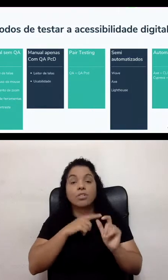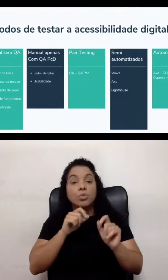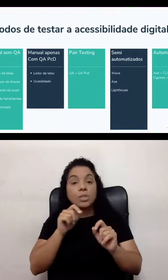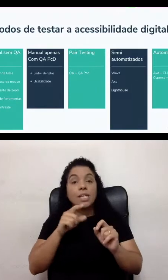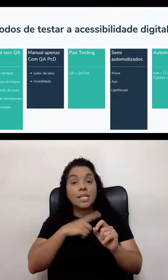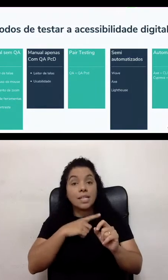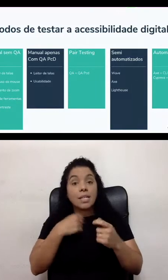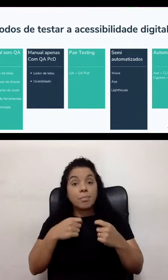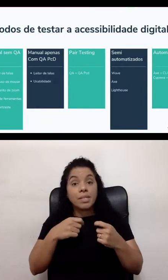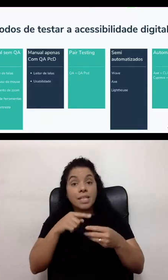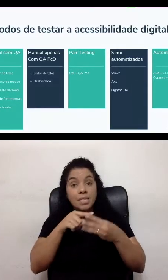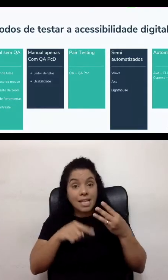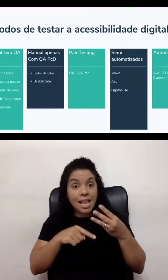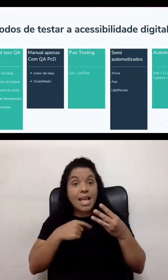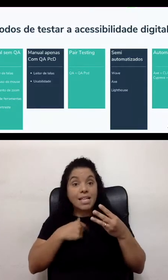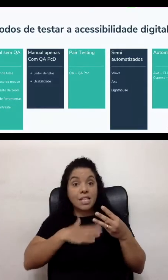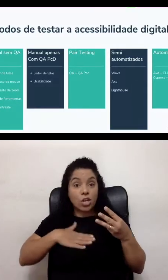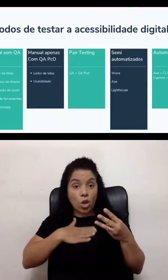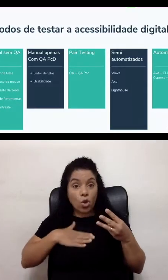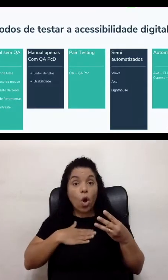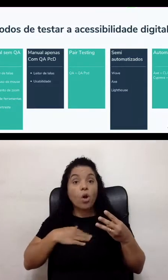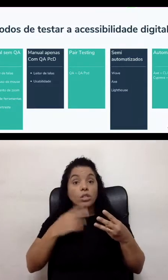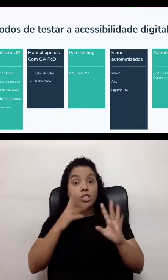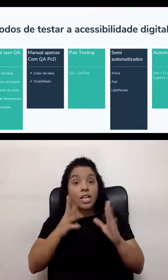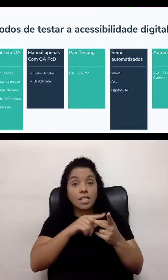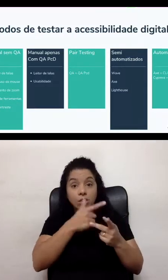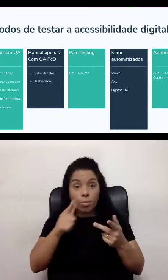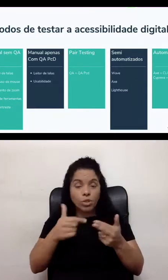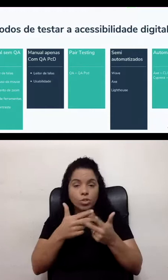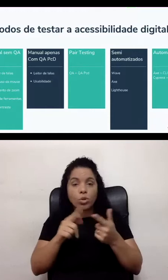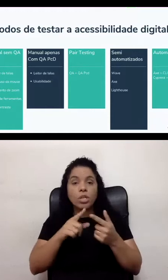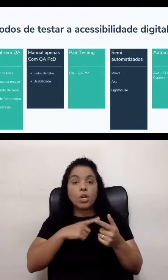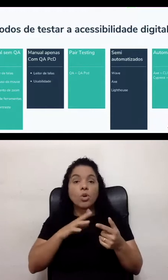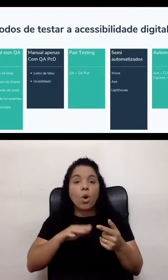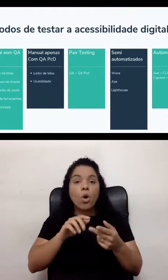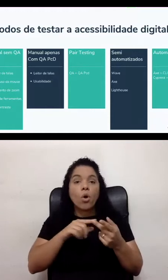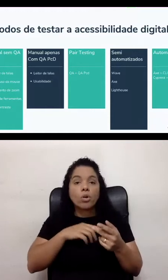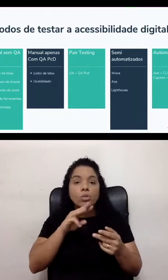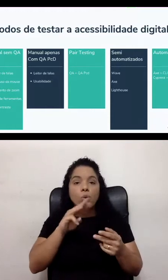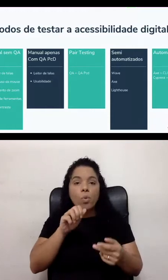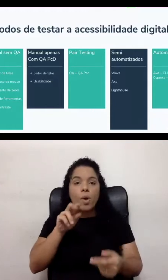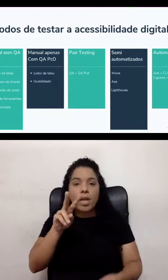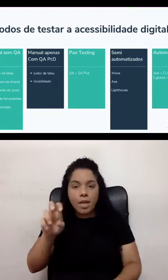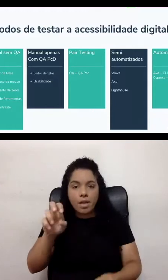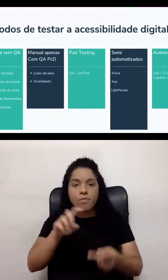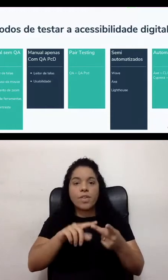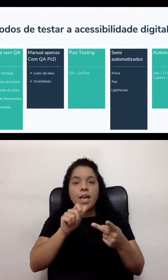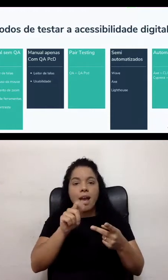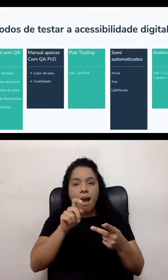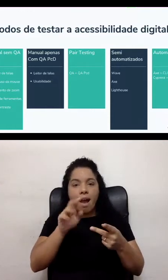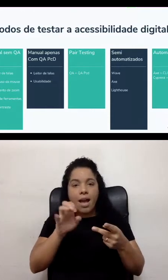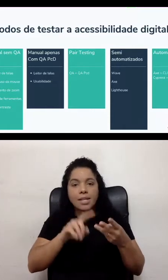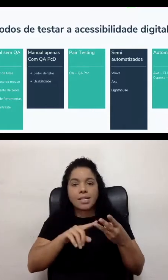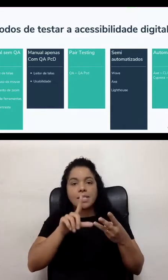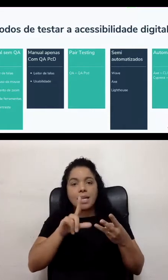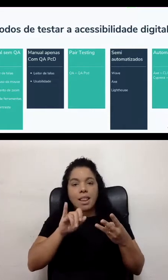semi-automatizados, tem 3 ferramentas que eu gosto de usar, existem muitas outras, mas eu gosto de usar a Wave, a Axe e o Lighthouse, que ele